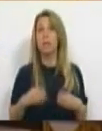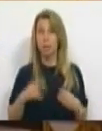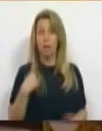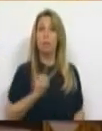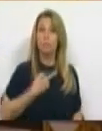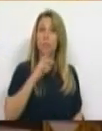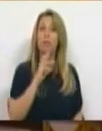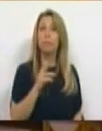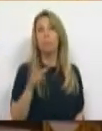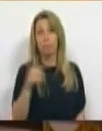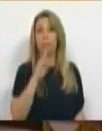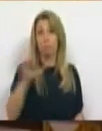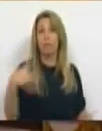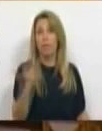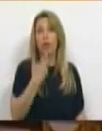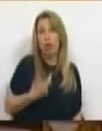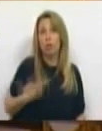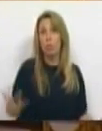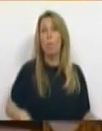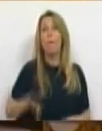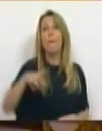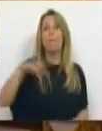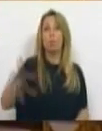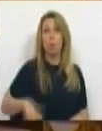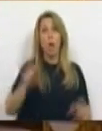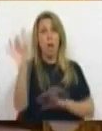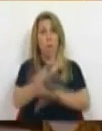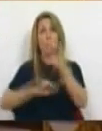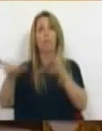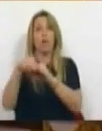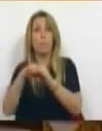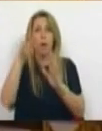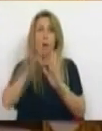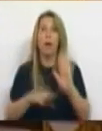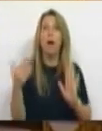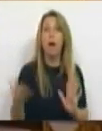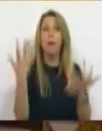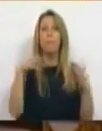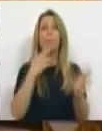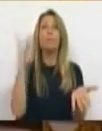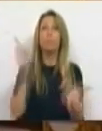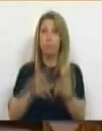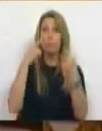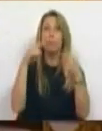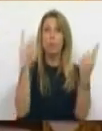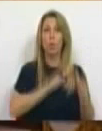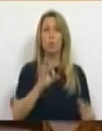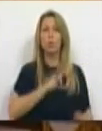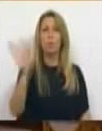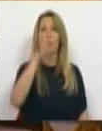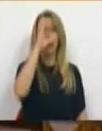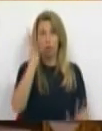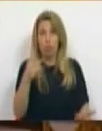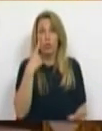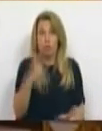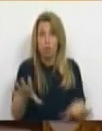que Portugal está no euro e que existem regras, mas como a realidade o demonstra e como o Sr. Primeiro-Ministro já